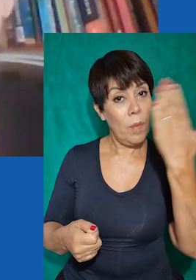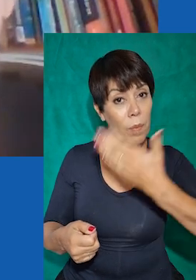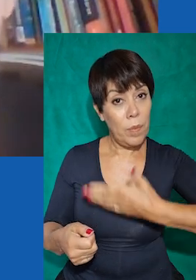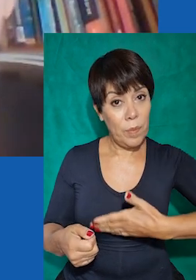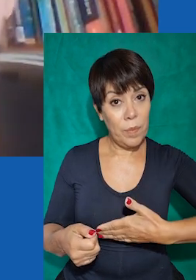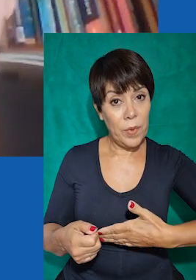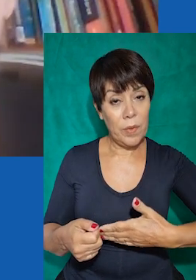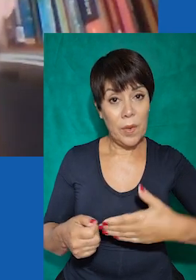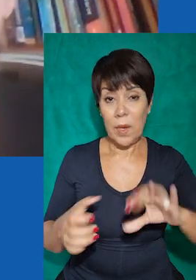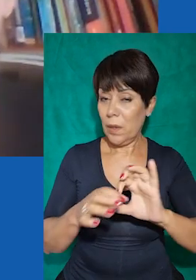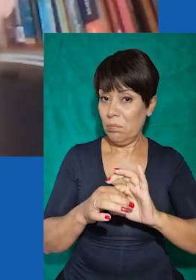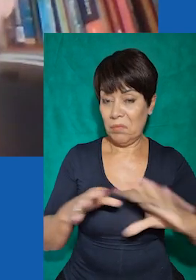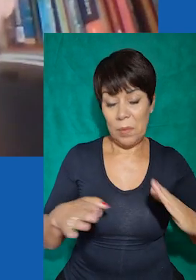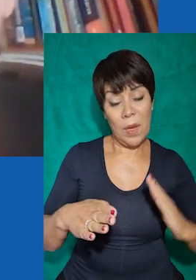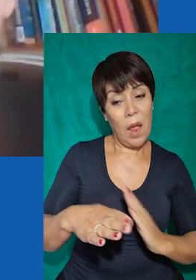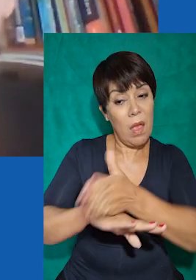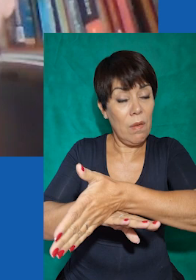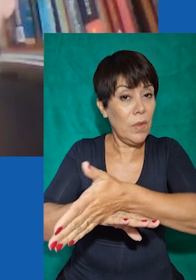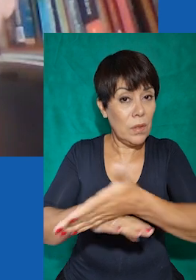para invasões notórias, né,